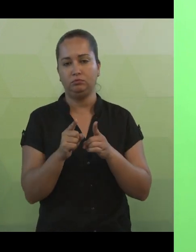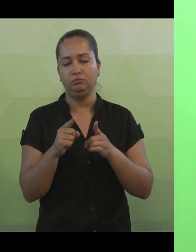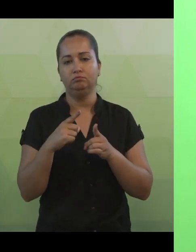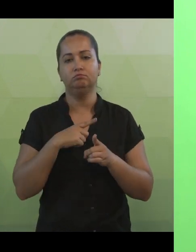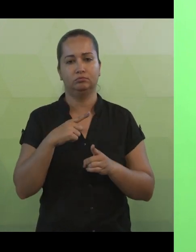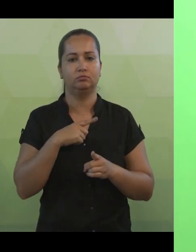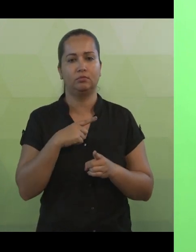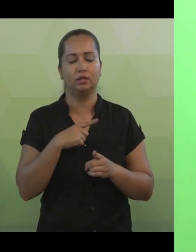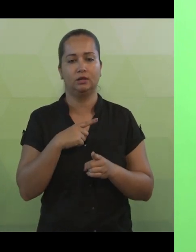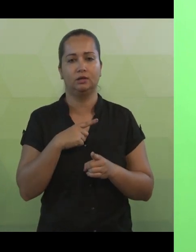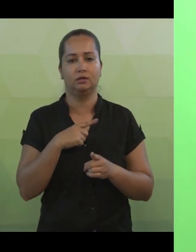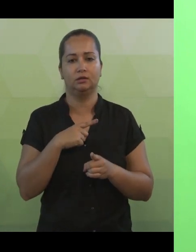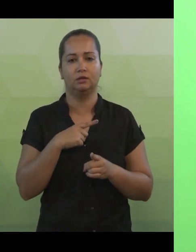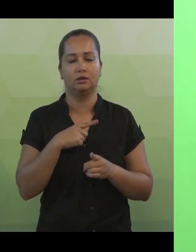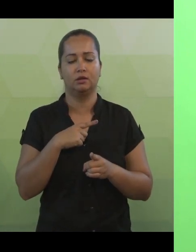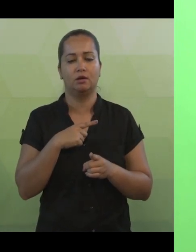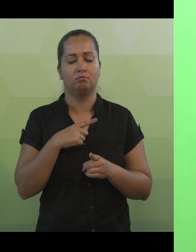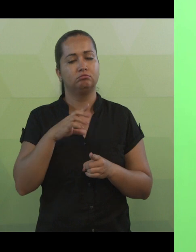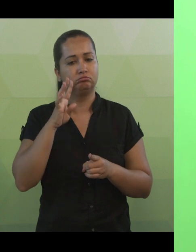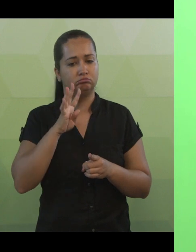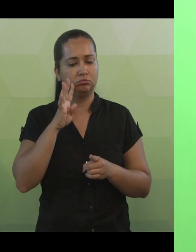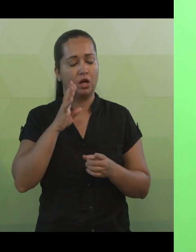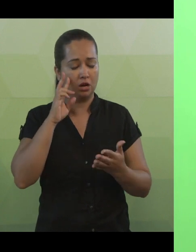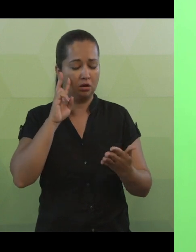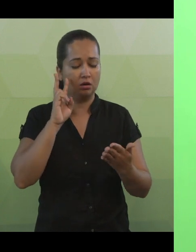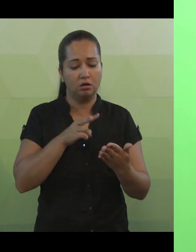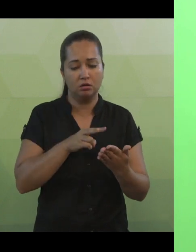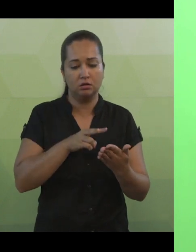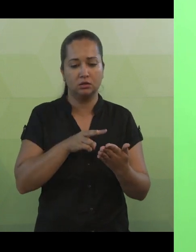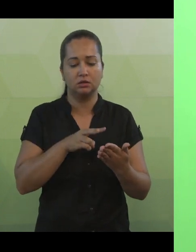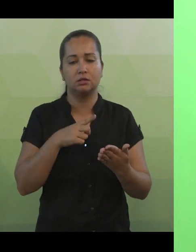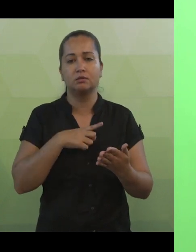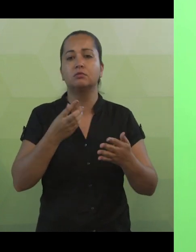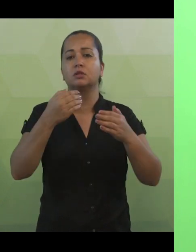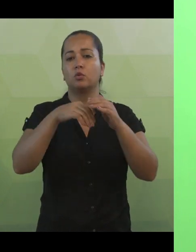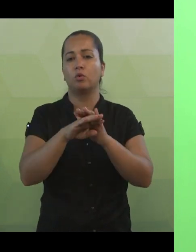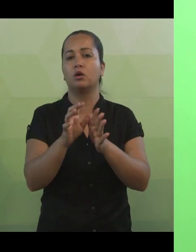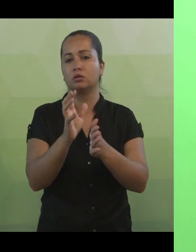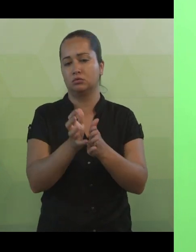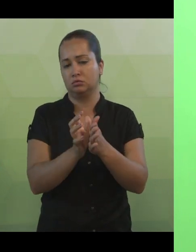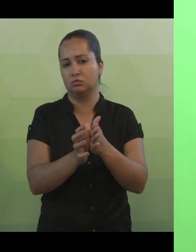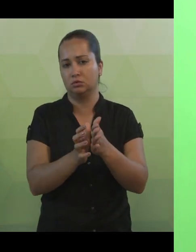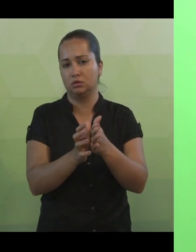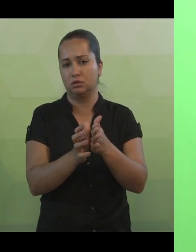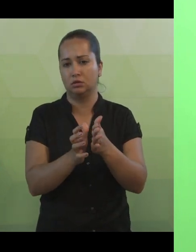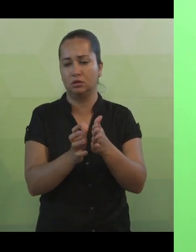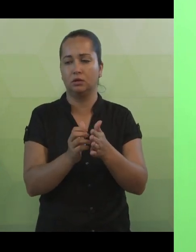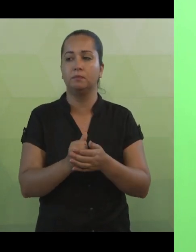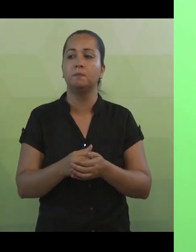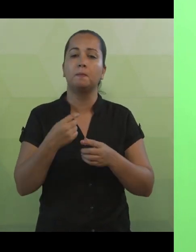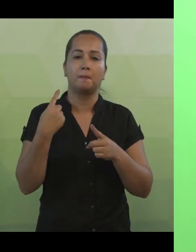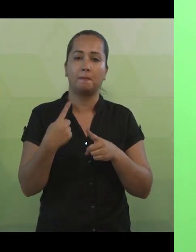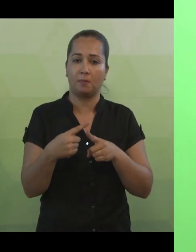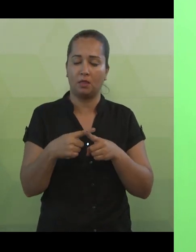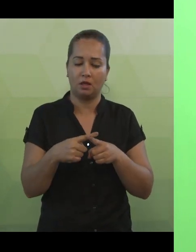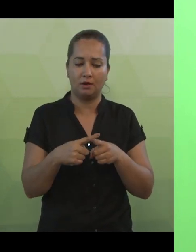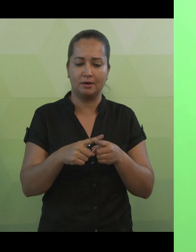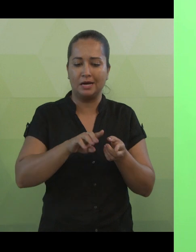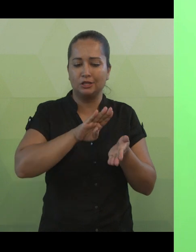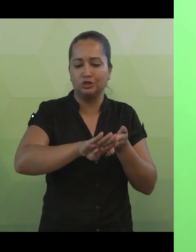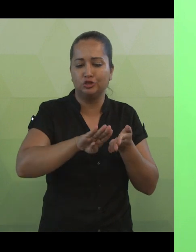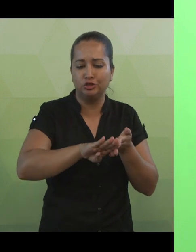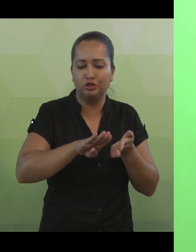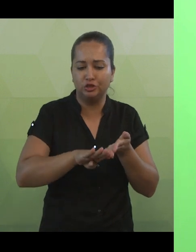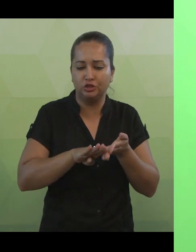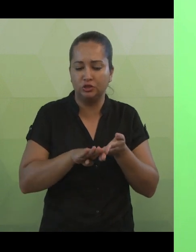bastante interessante no armazenamento persistente, no armazenamento de dados efetivos, porque ele elimina a